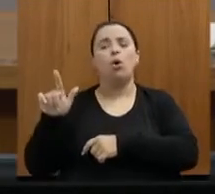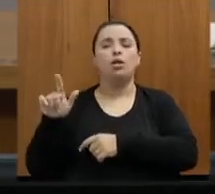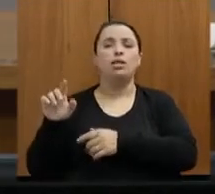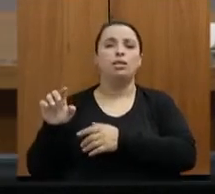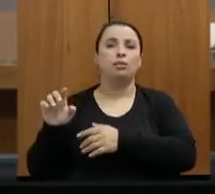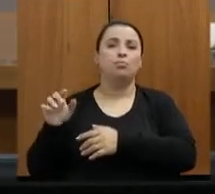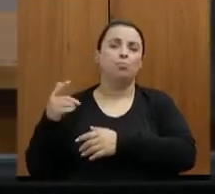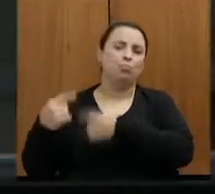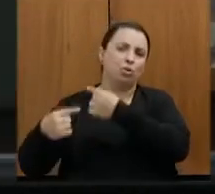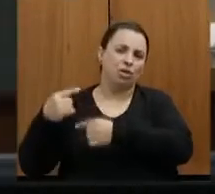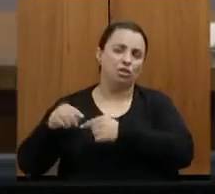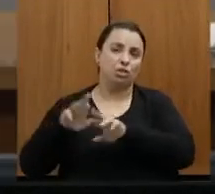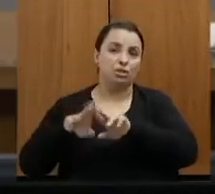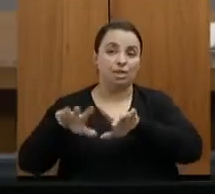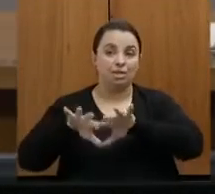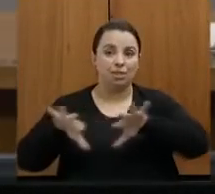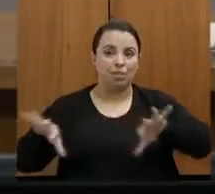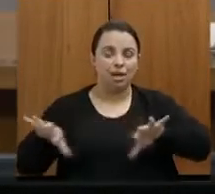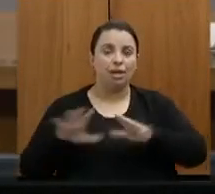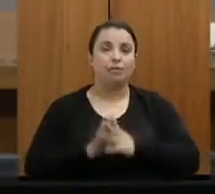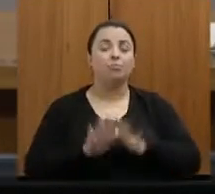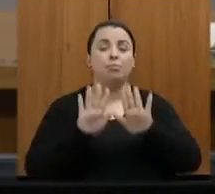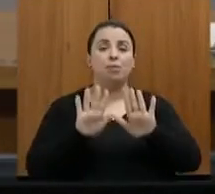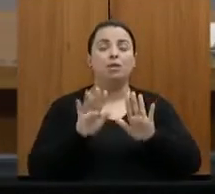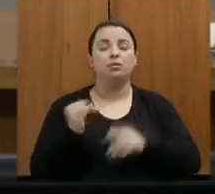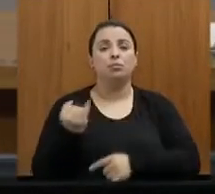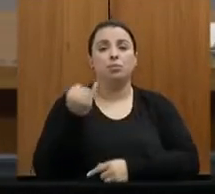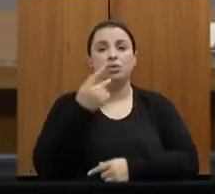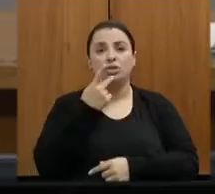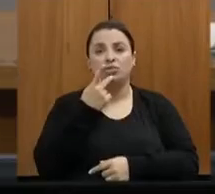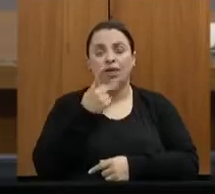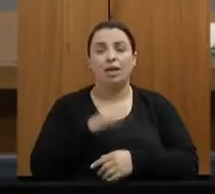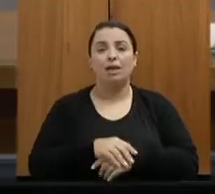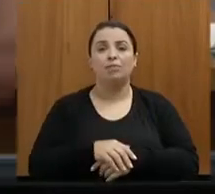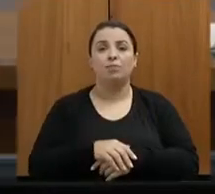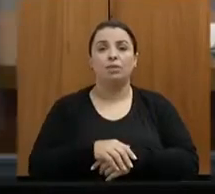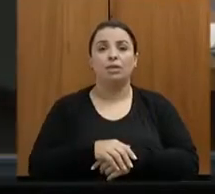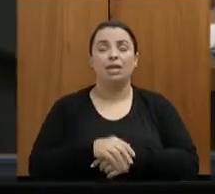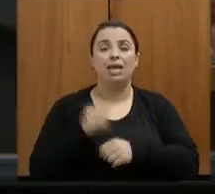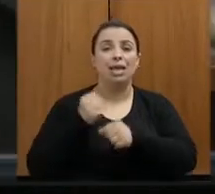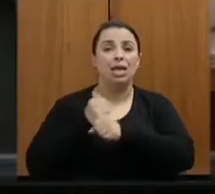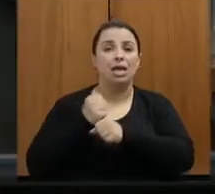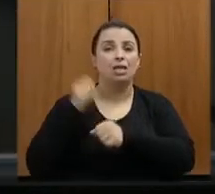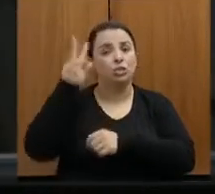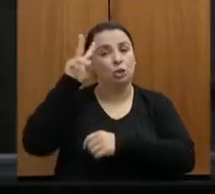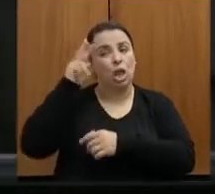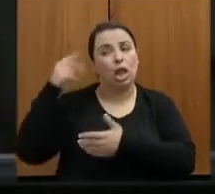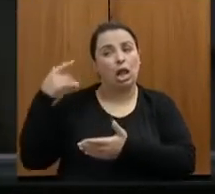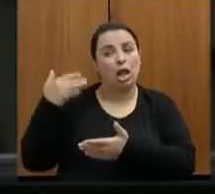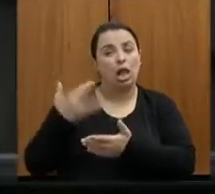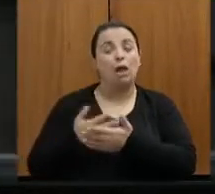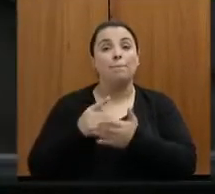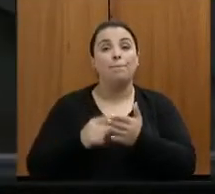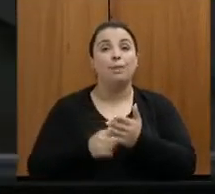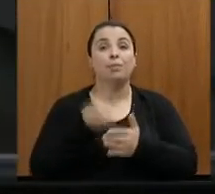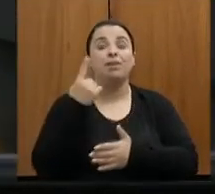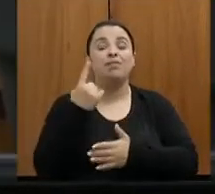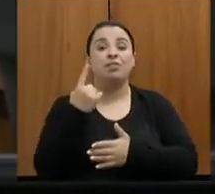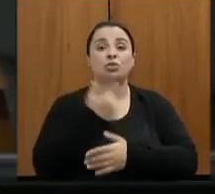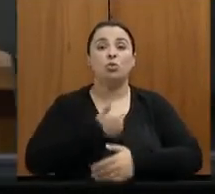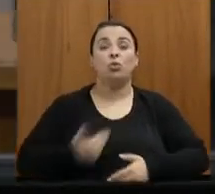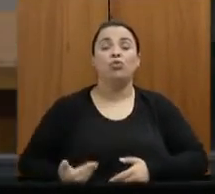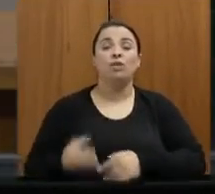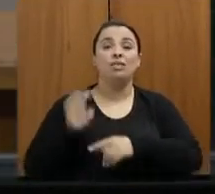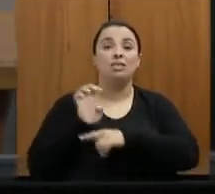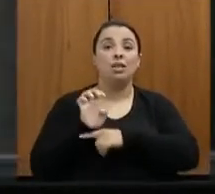Então, é importante a gente colocar que, pela primeira vez, deputada, o governo estadual entende a